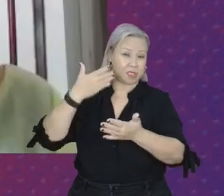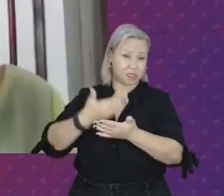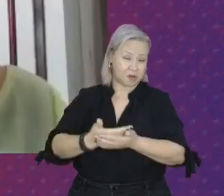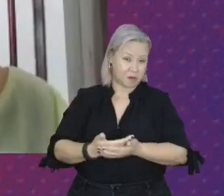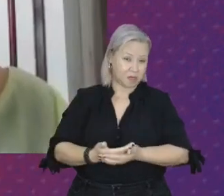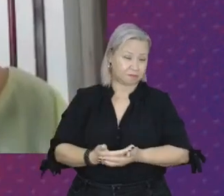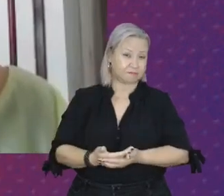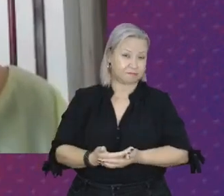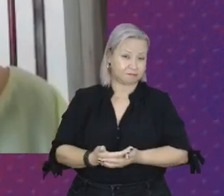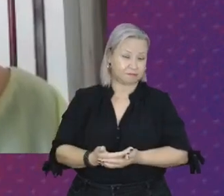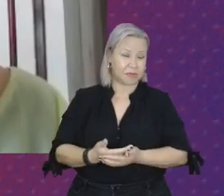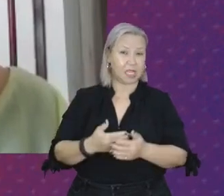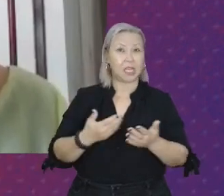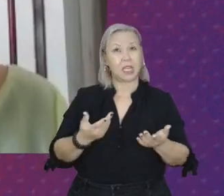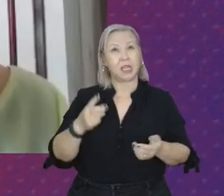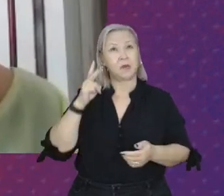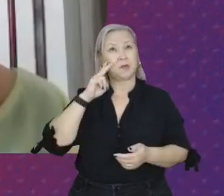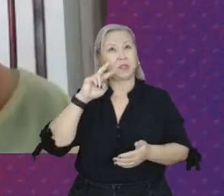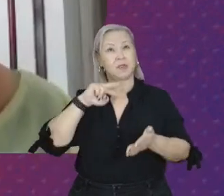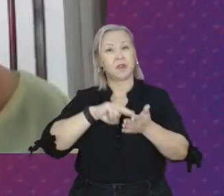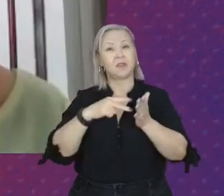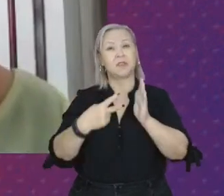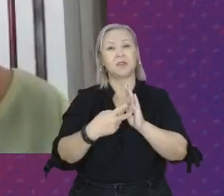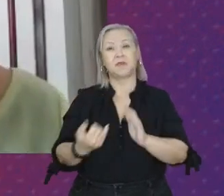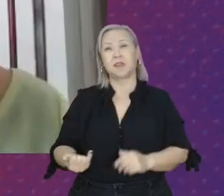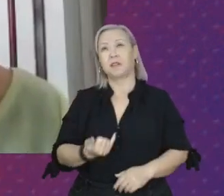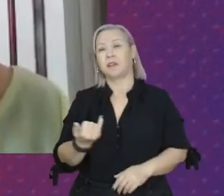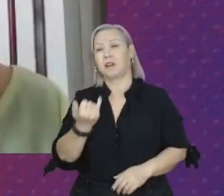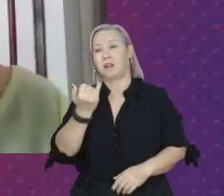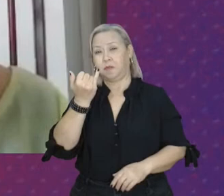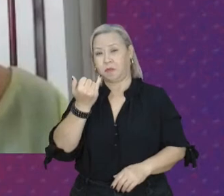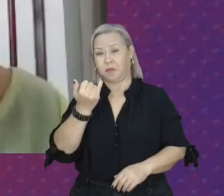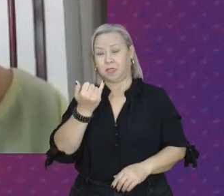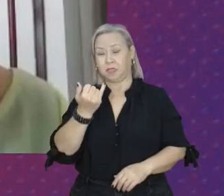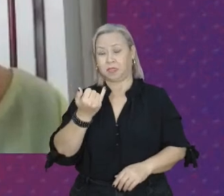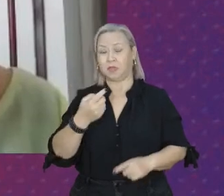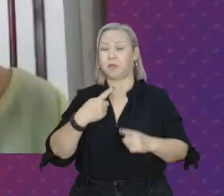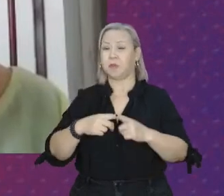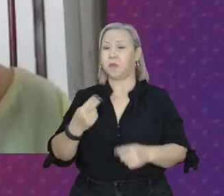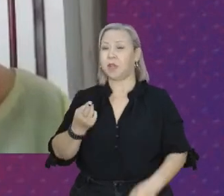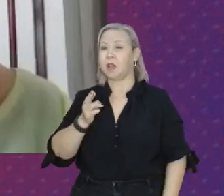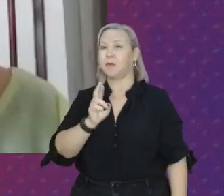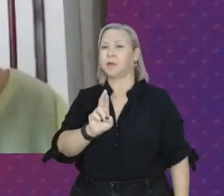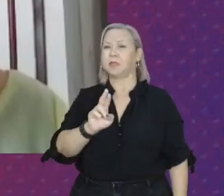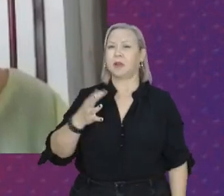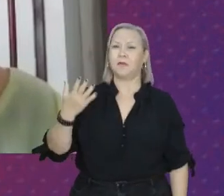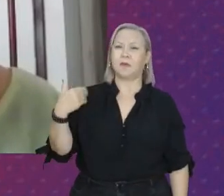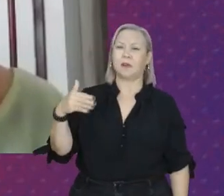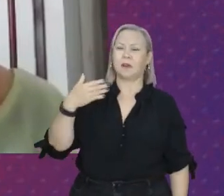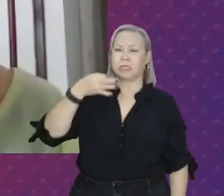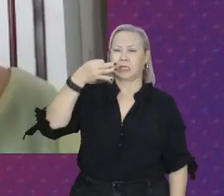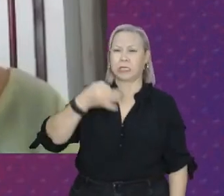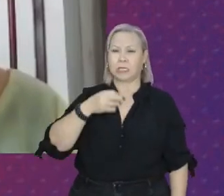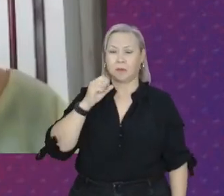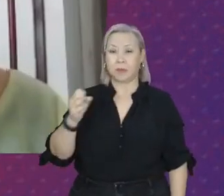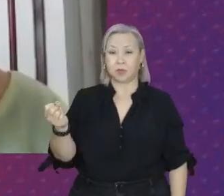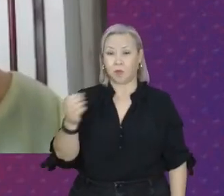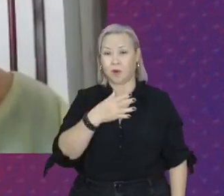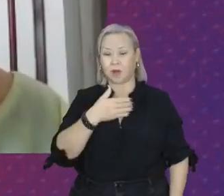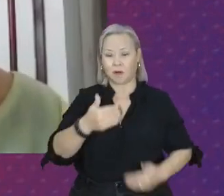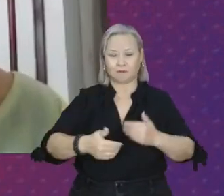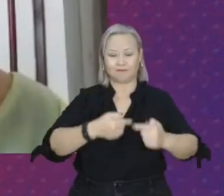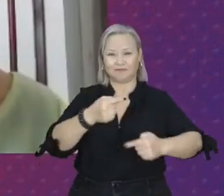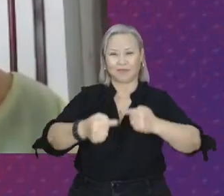com um significado bastante grande, porque representavam exatamente uma nova geração